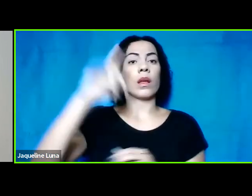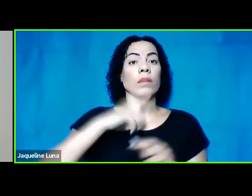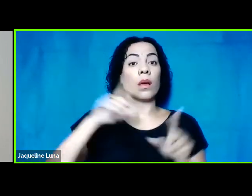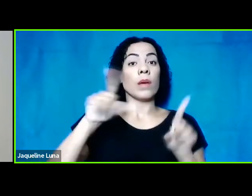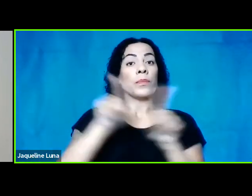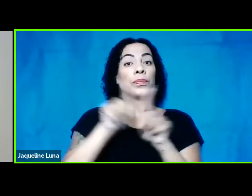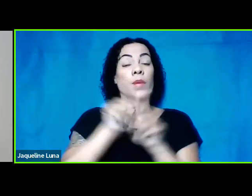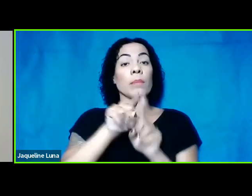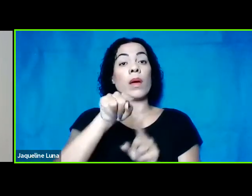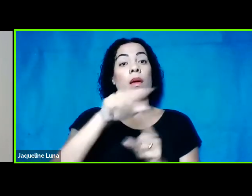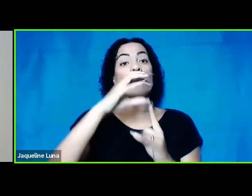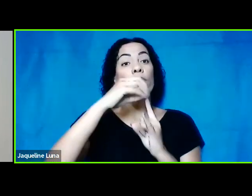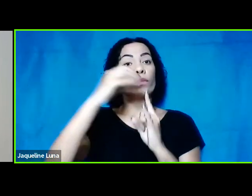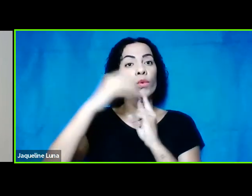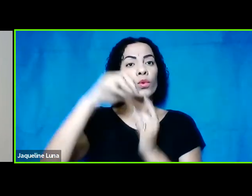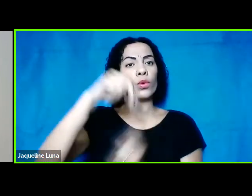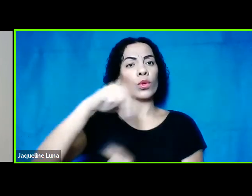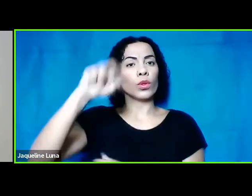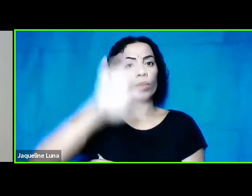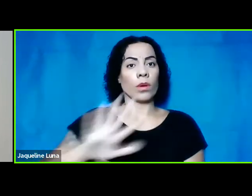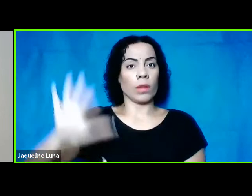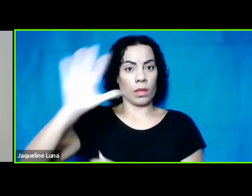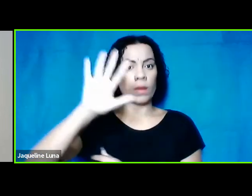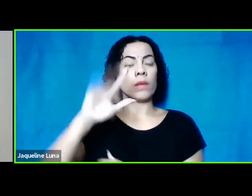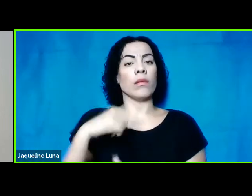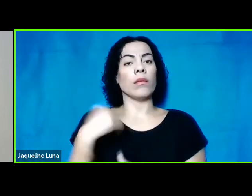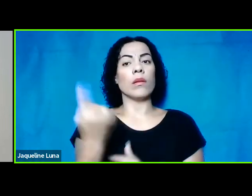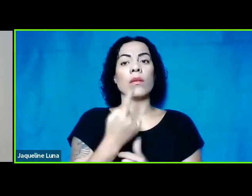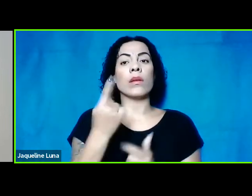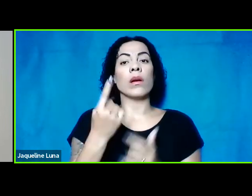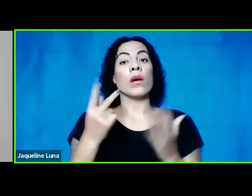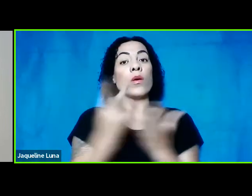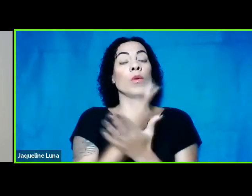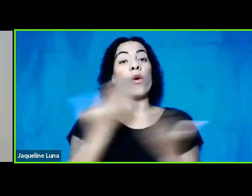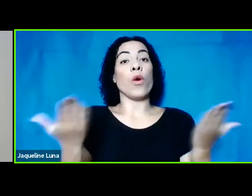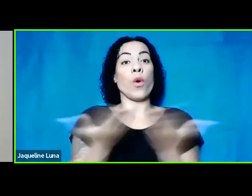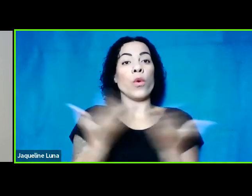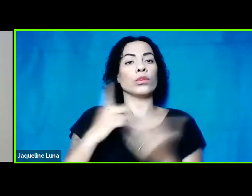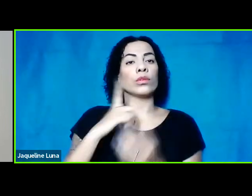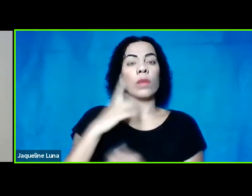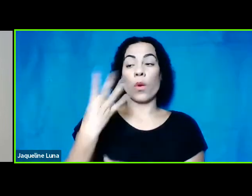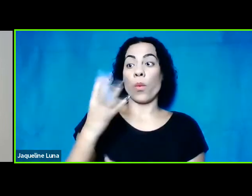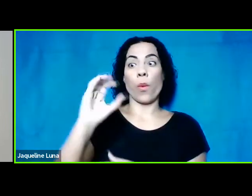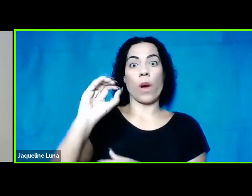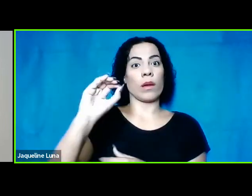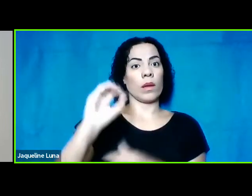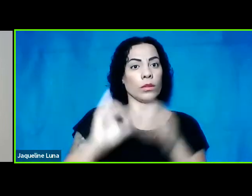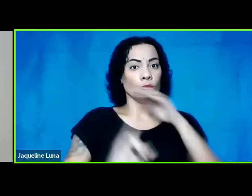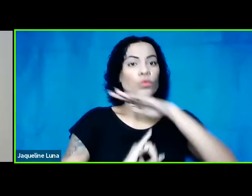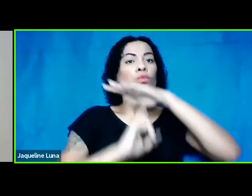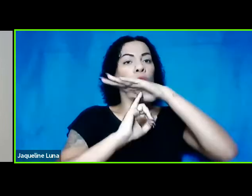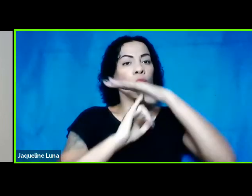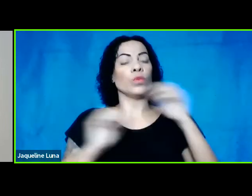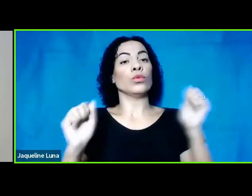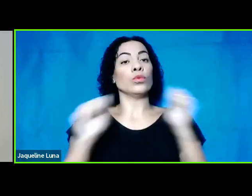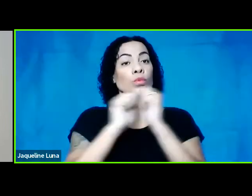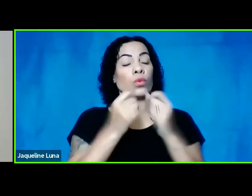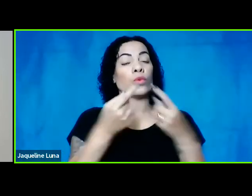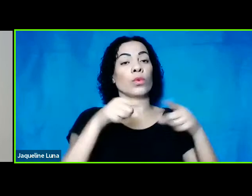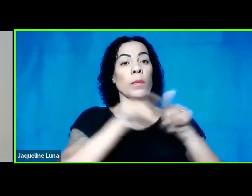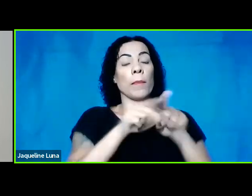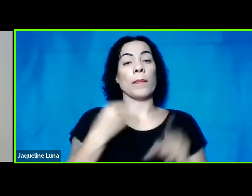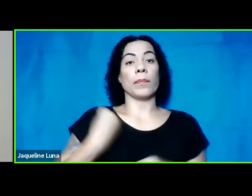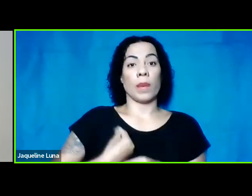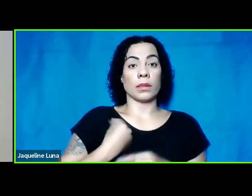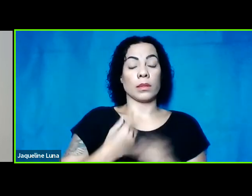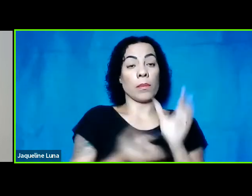da Fiocruz aqui no Nordeste. Então, acabamos hoje chegando a 40 instituições que fazem parte dessa rede de produção,